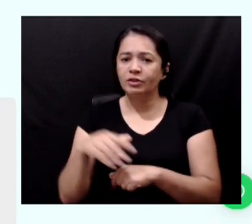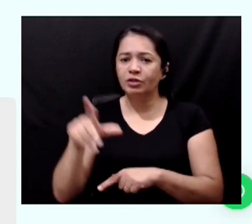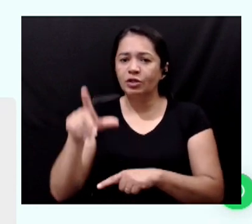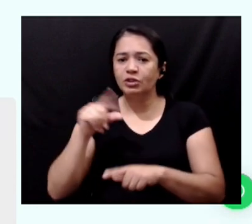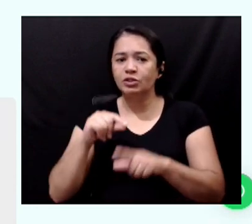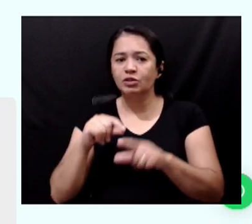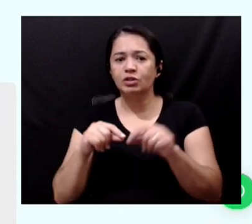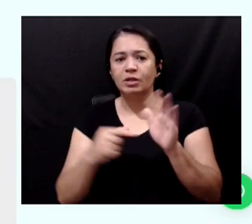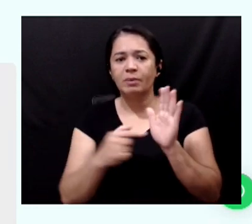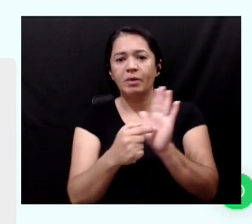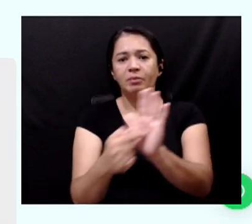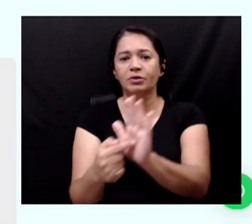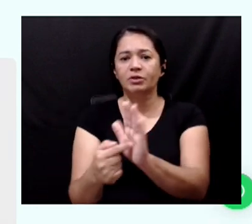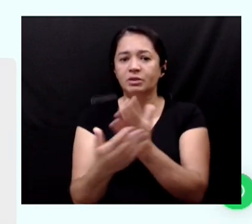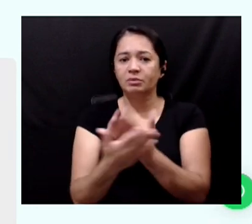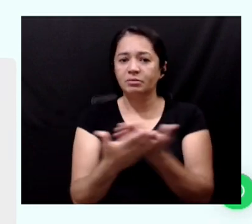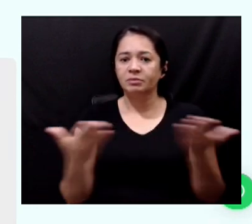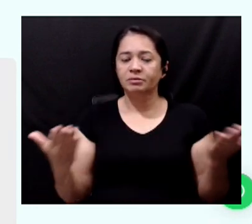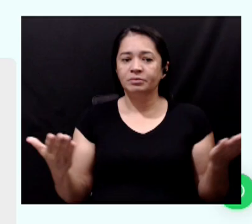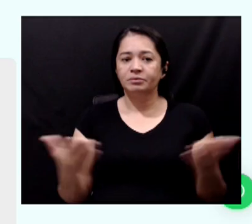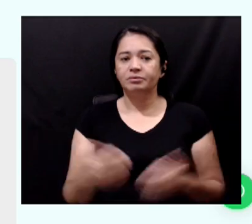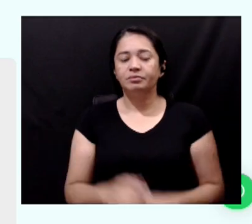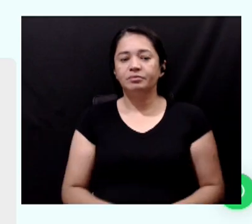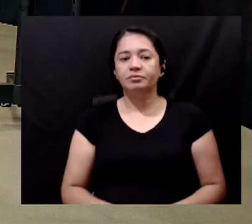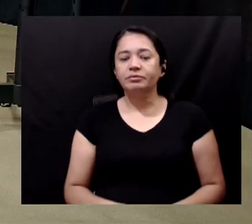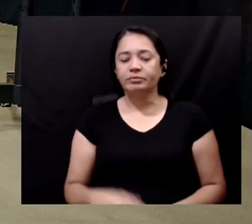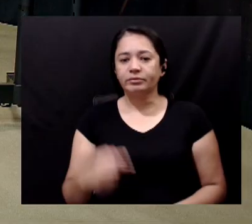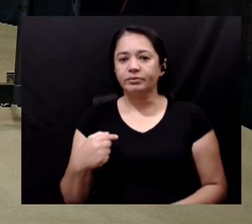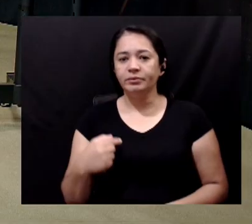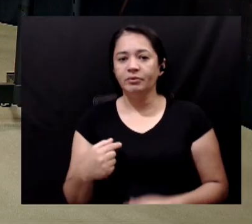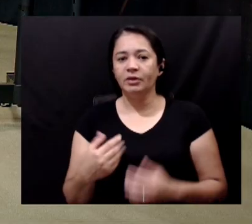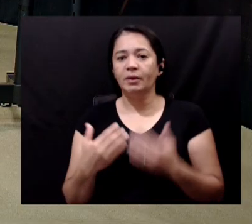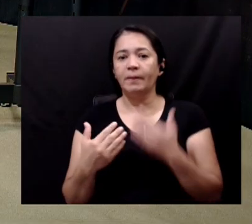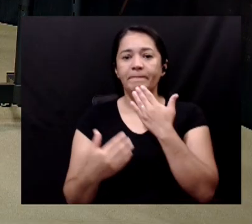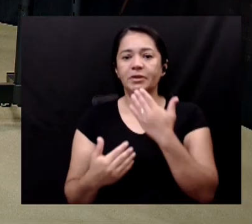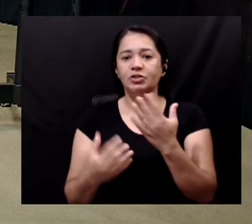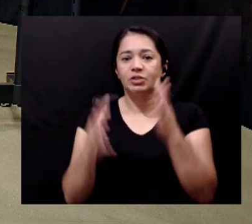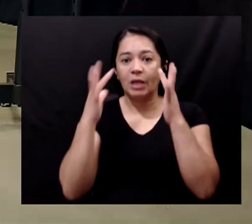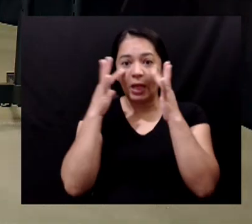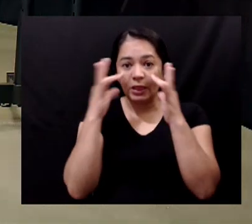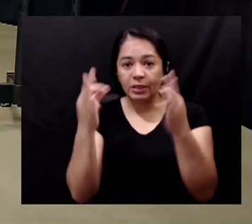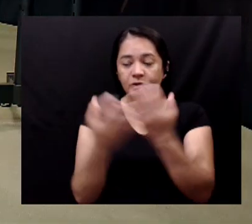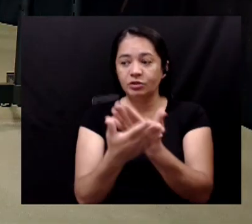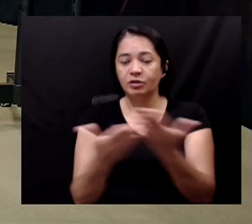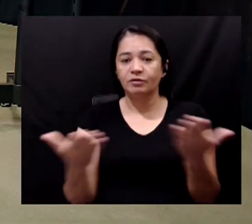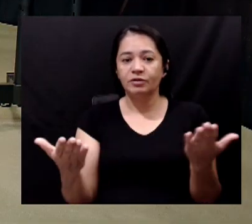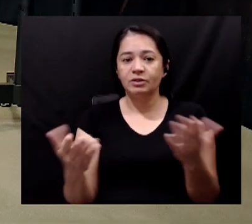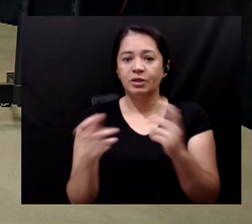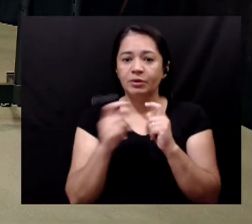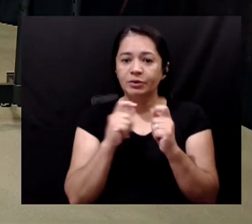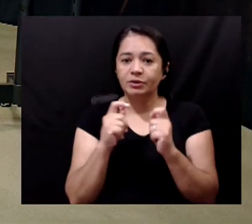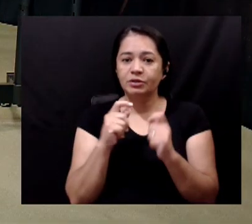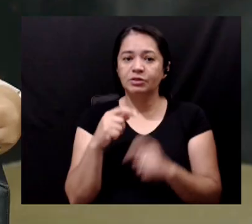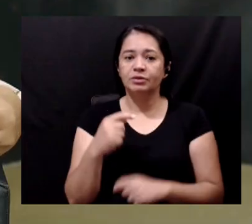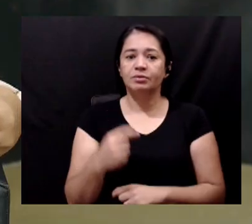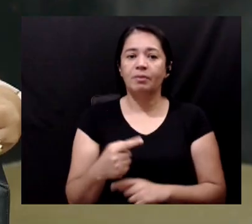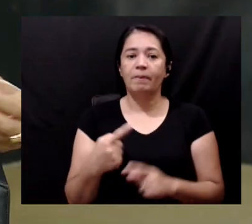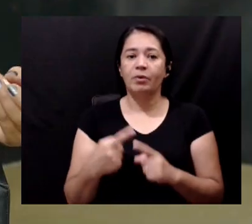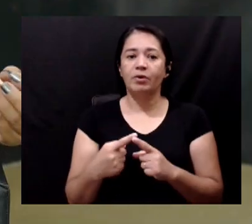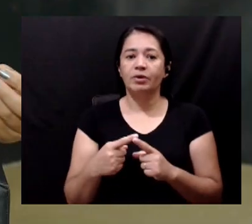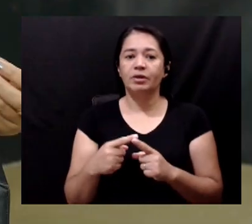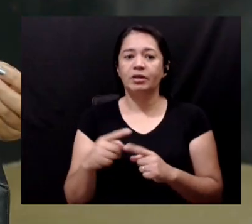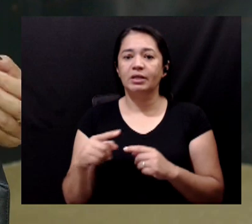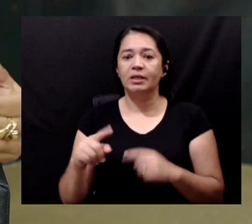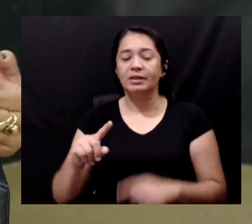nossos telespectadores e eu gostaria da atenção também de vocês, nossos entrevistados, porque depois eu queria que